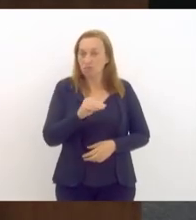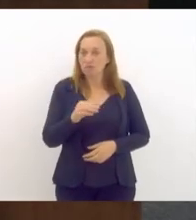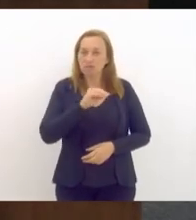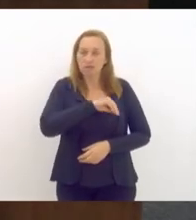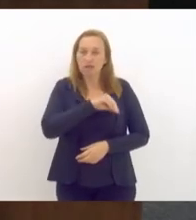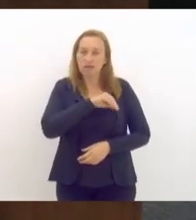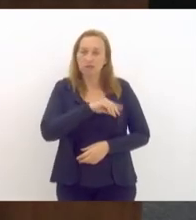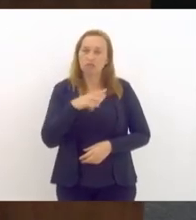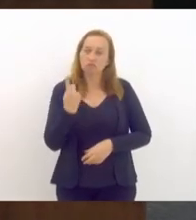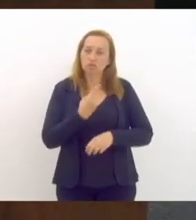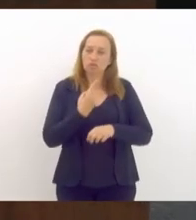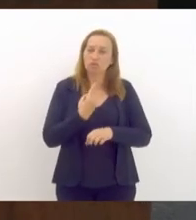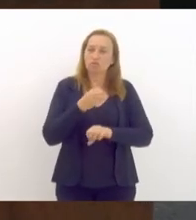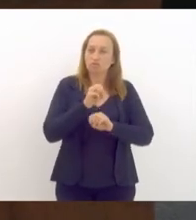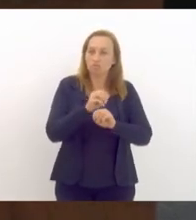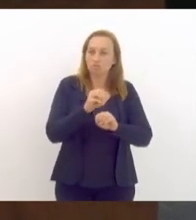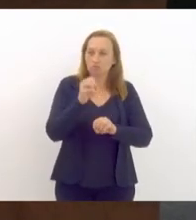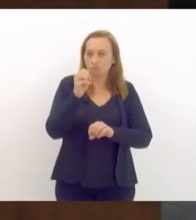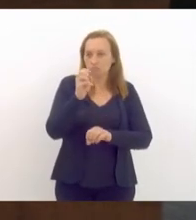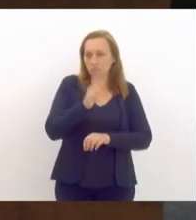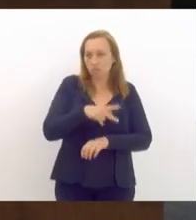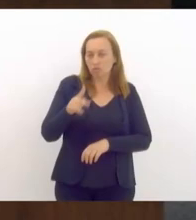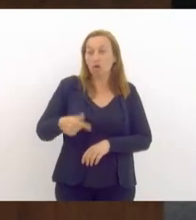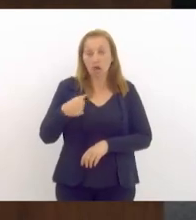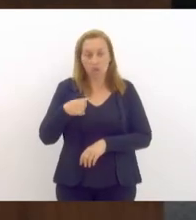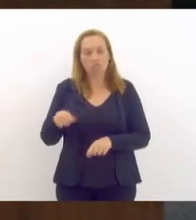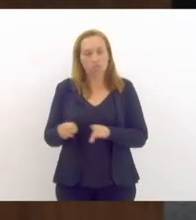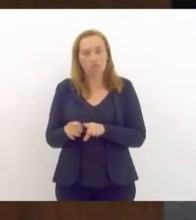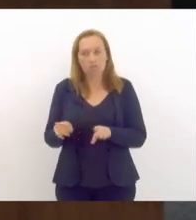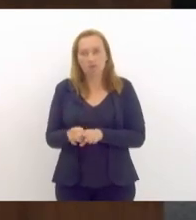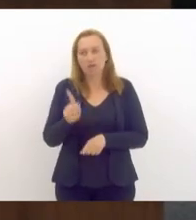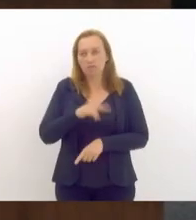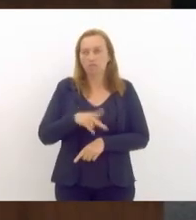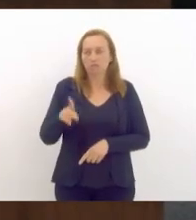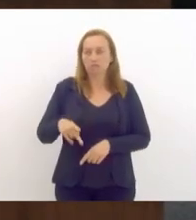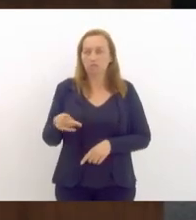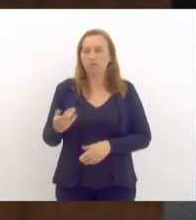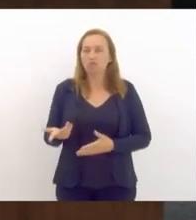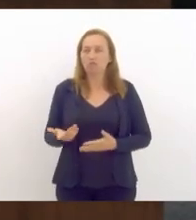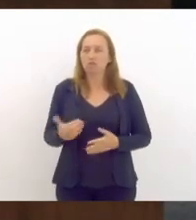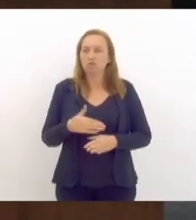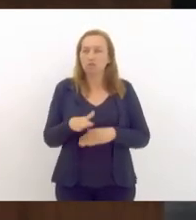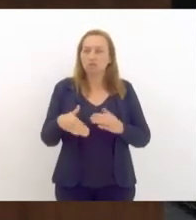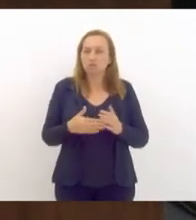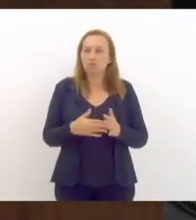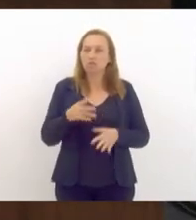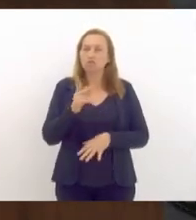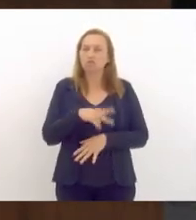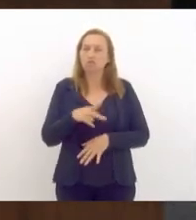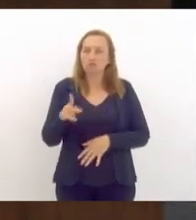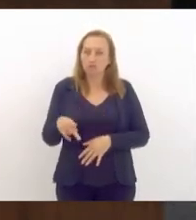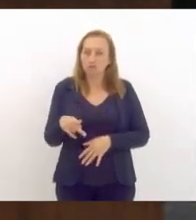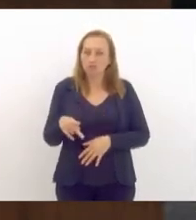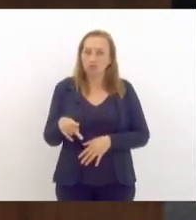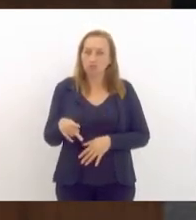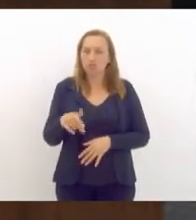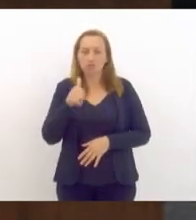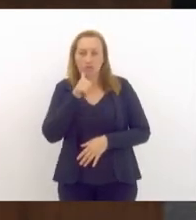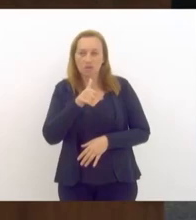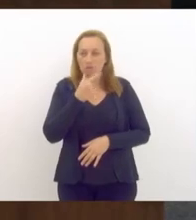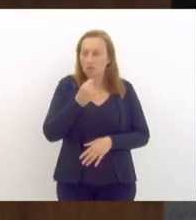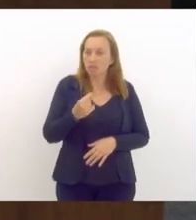dos nossos educadores educadoras Eu também sou professor somos de uma bancada onde todos são professores e professoras